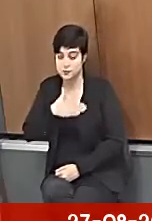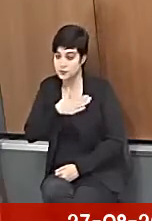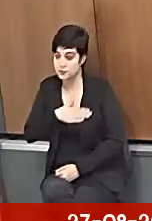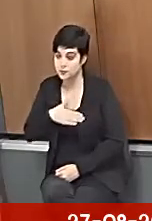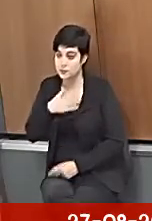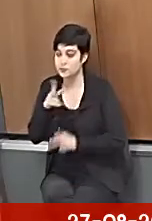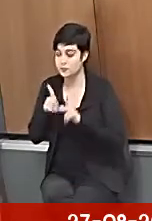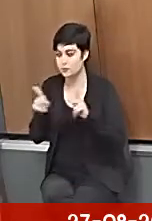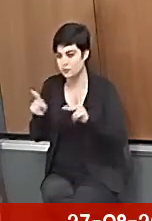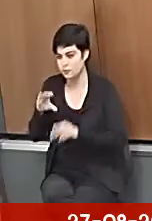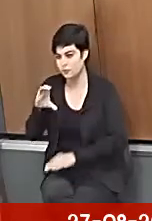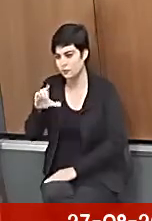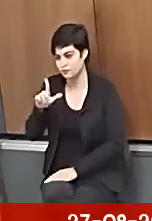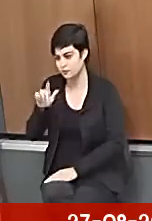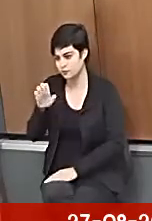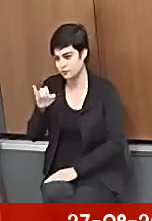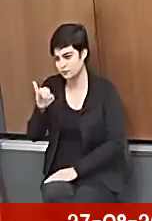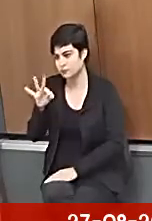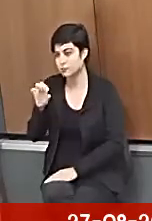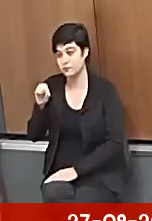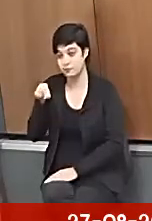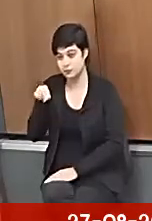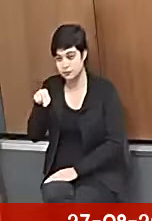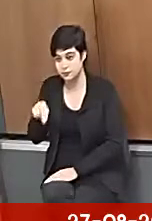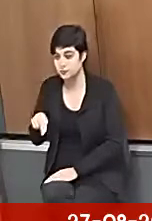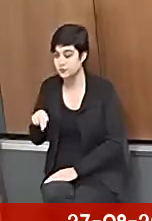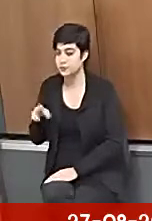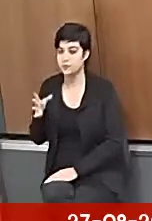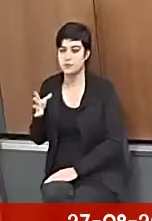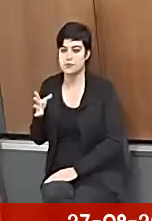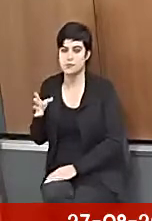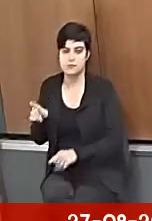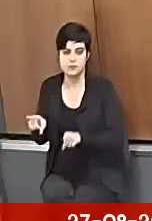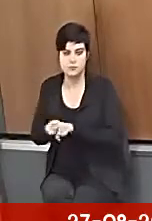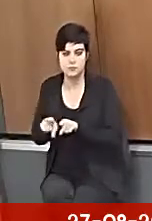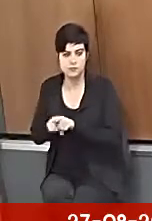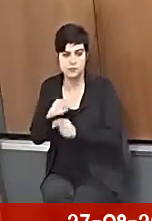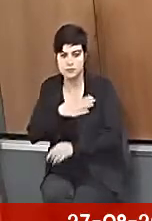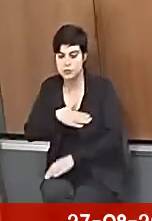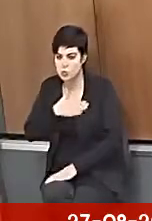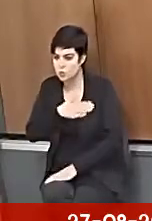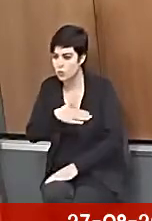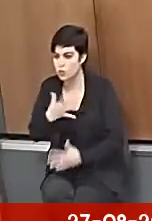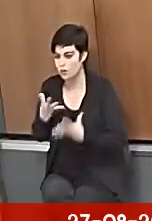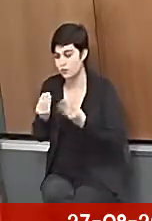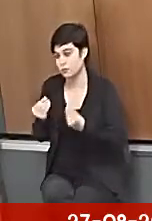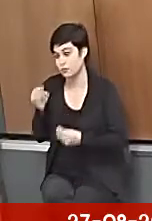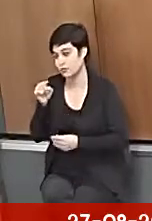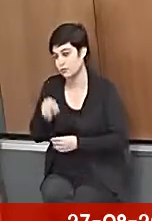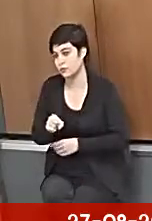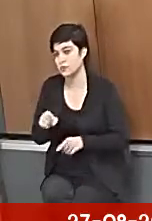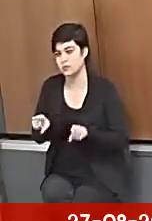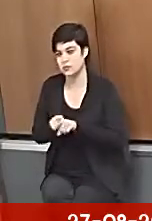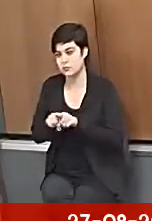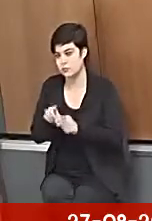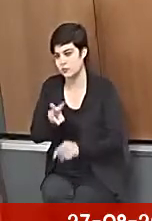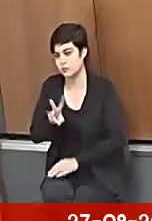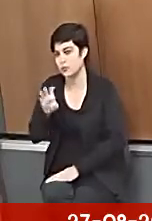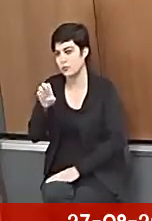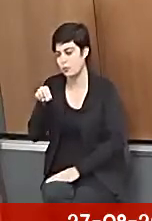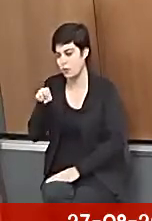professor cleiton entendeu pastor para márcia entendeu eu gosto muito do professor wendell e da